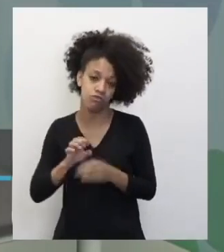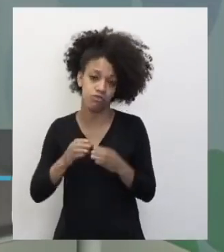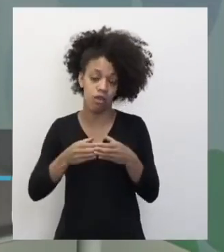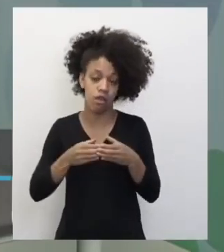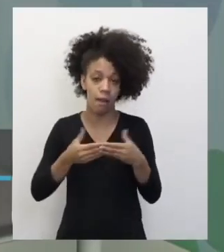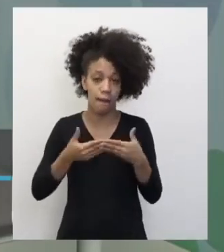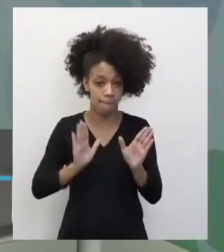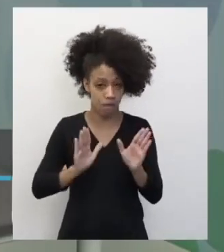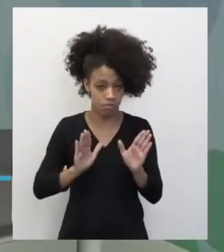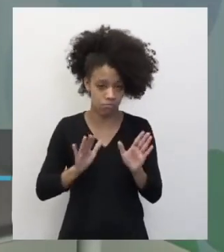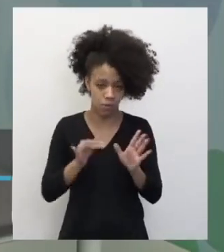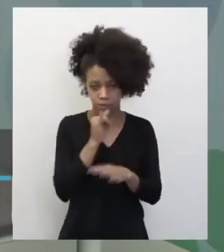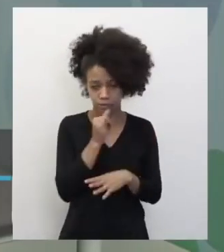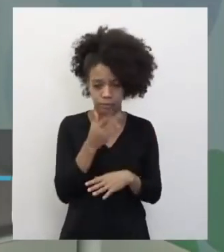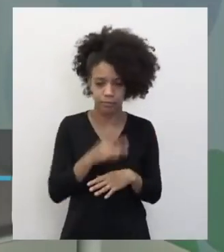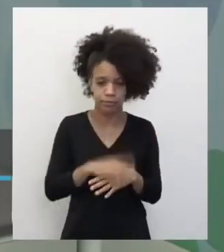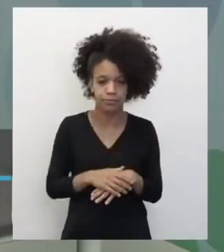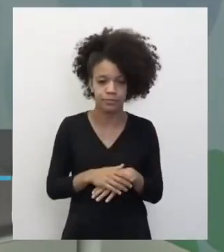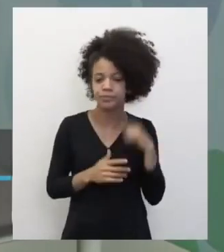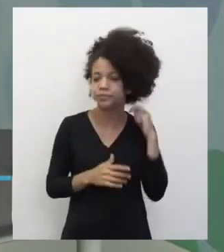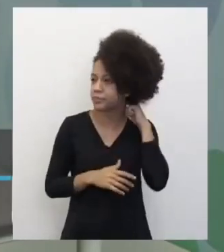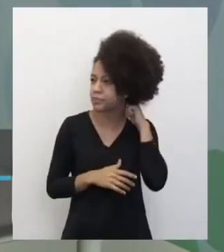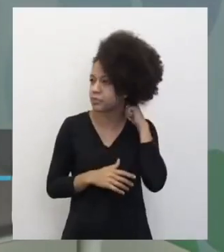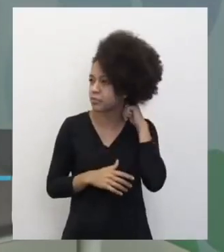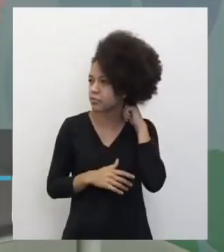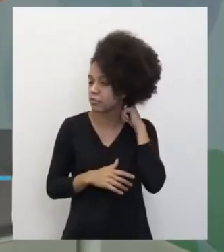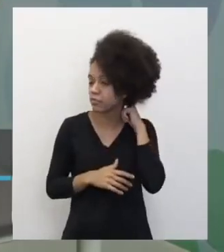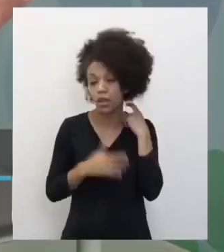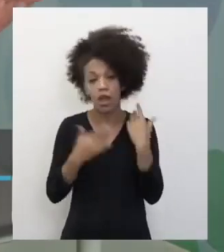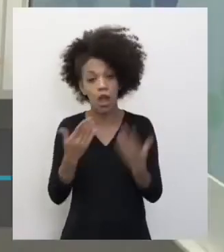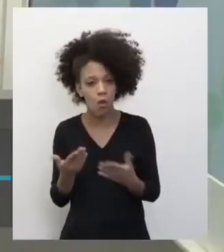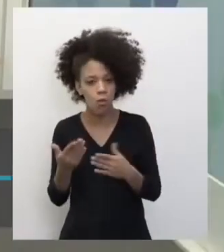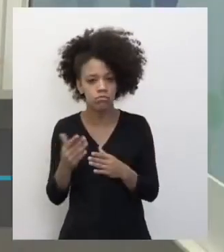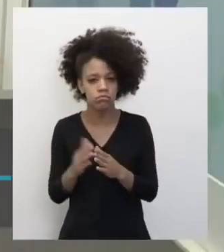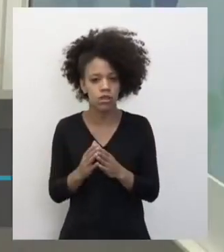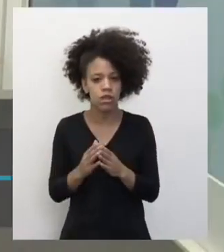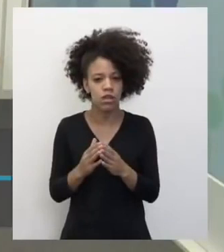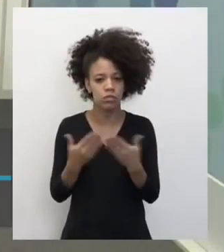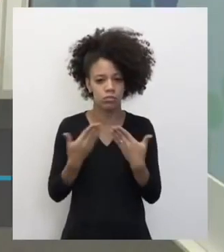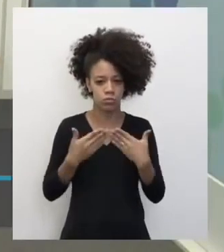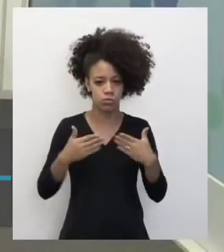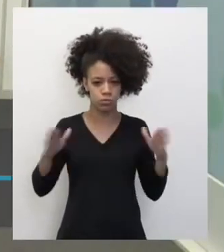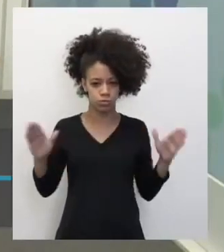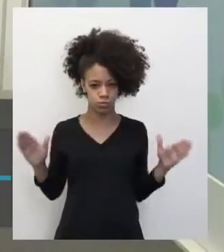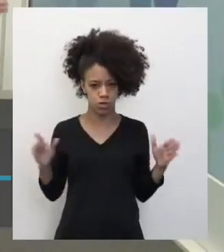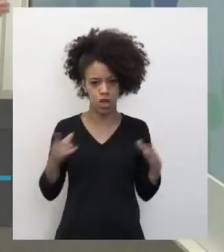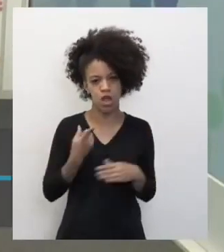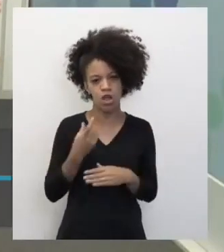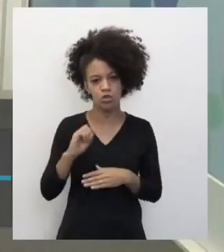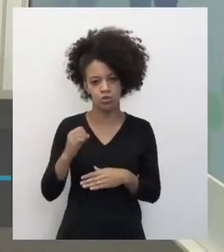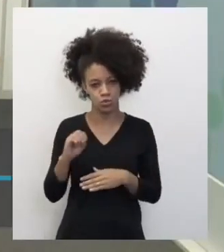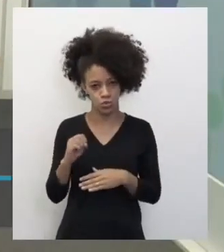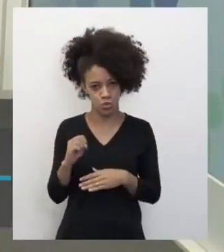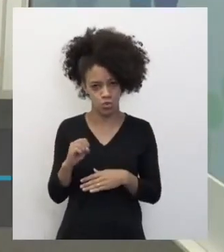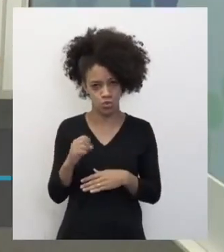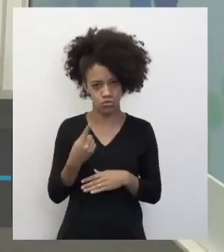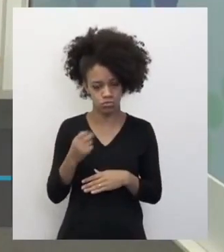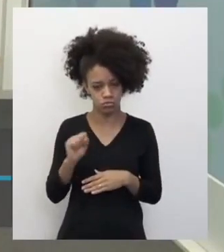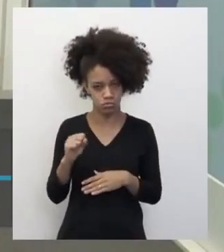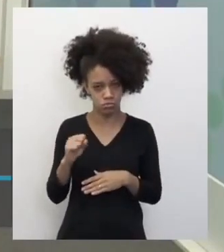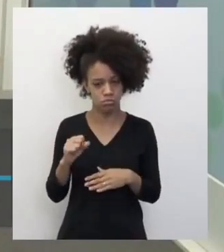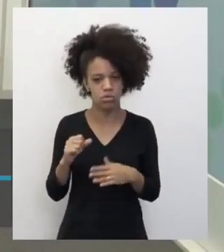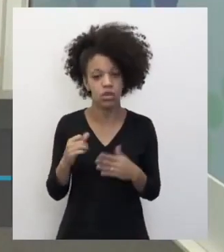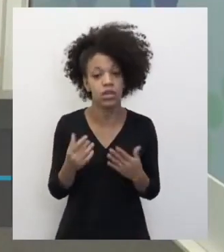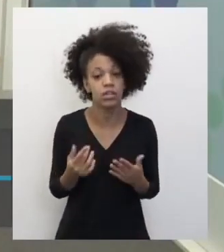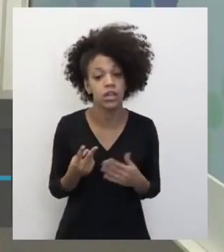que aqui a gente, na hora que pega a câmera geral aqui, seria uma 18 milímetros, isso daqui. Tá. E aí